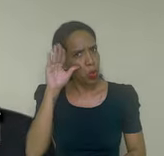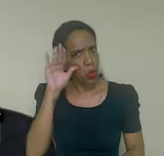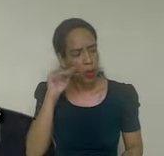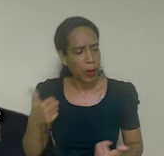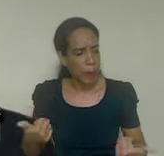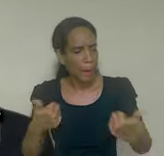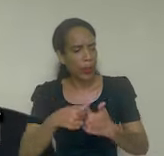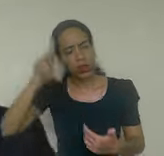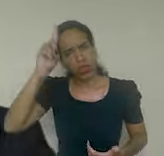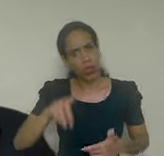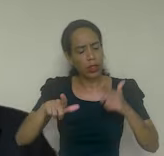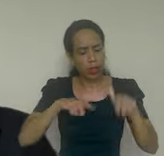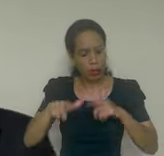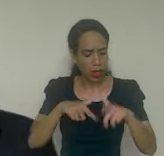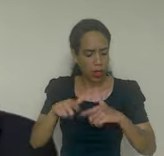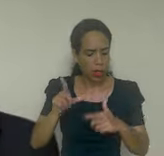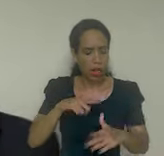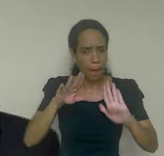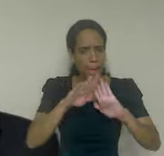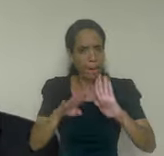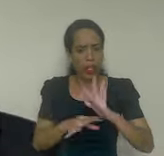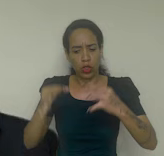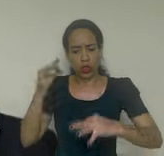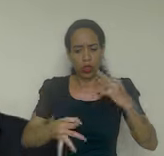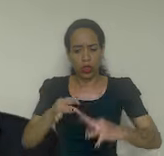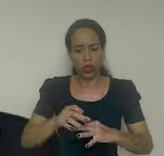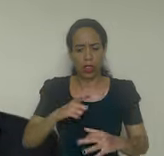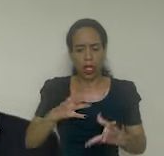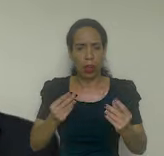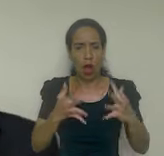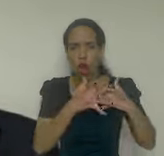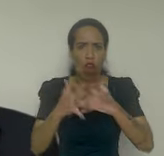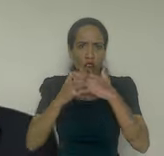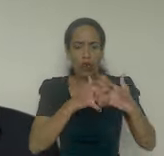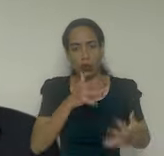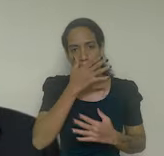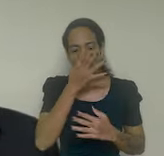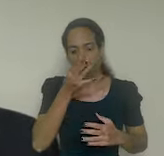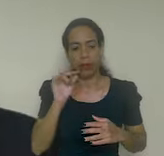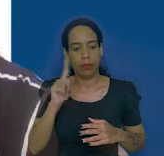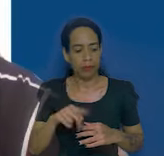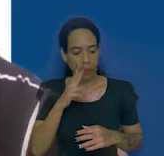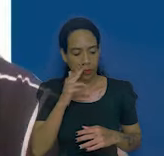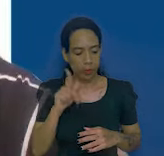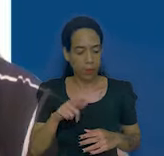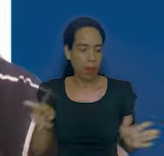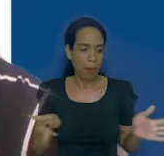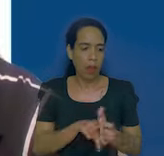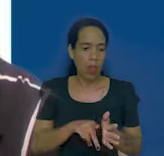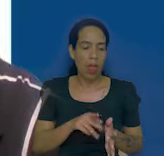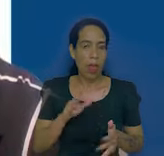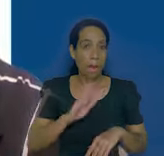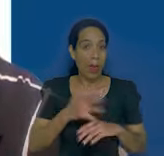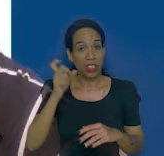quer se aproximar do direito do trabalho, partindo-se dessas premissas jurisprudenciais um tanto quanto confusas? Eu acho assim, para mim, o